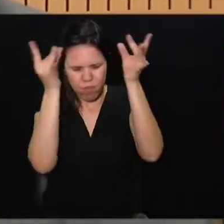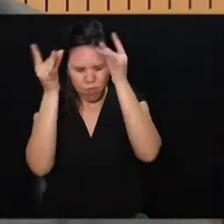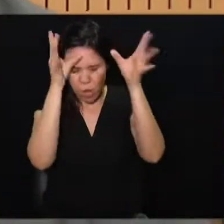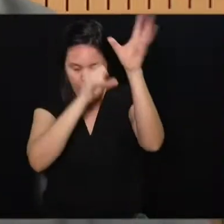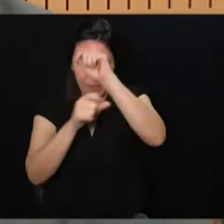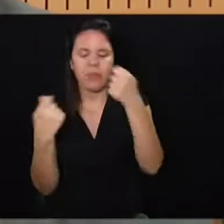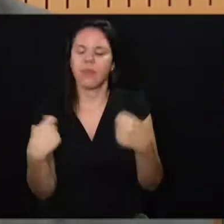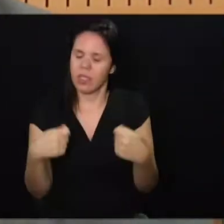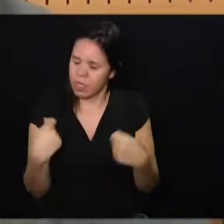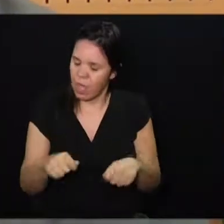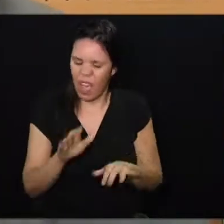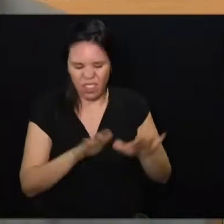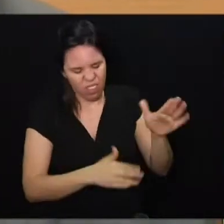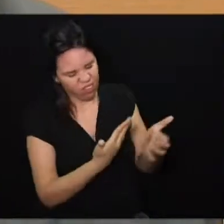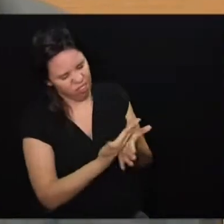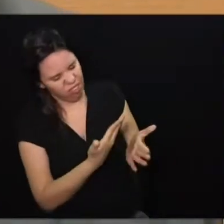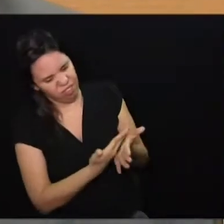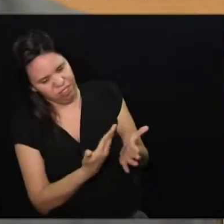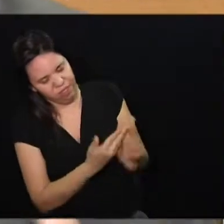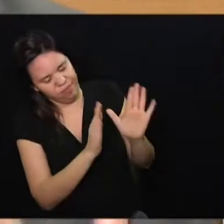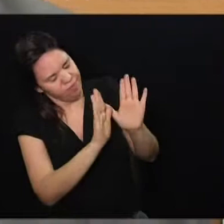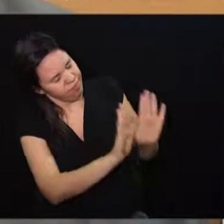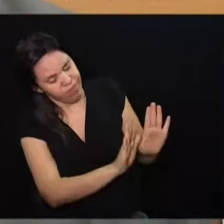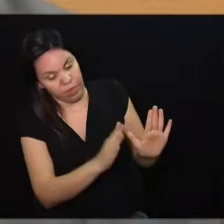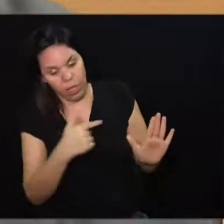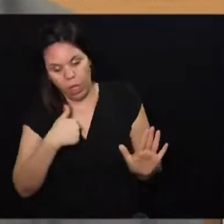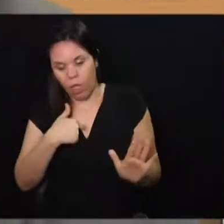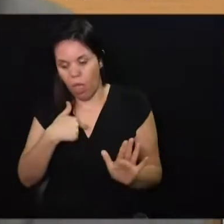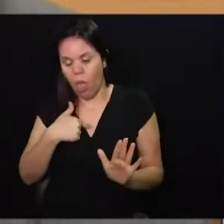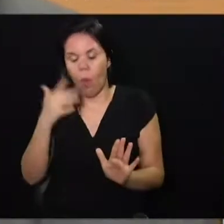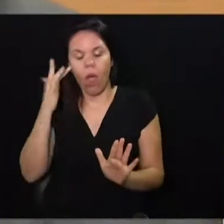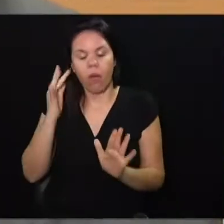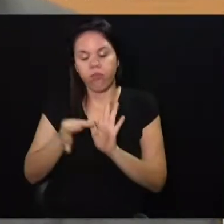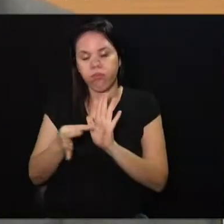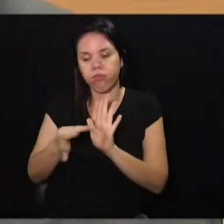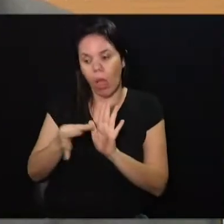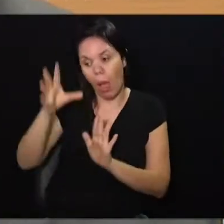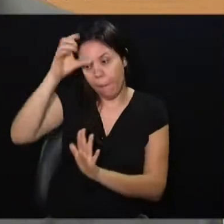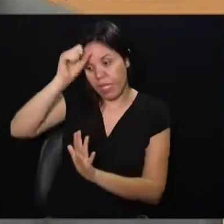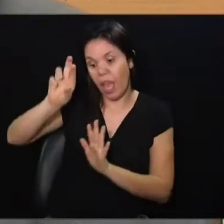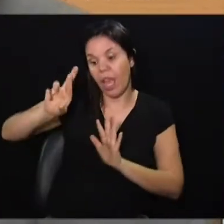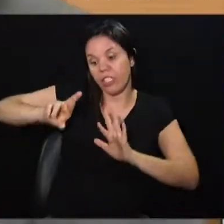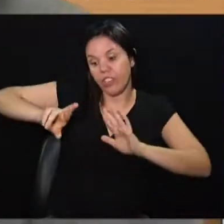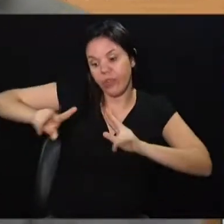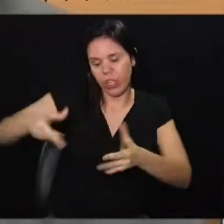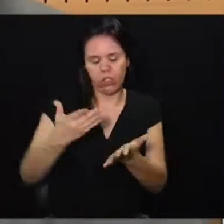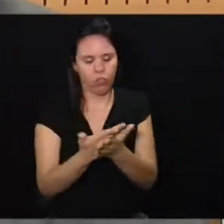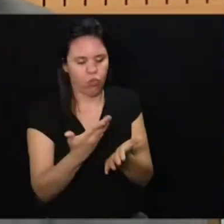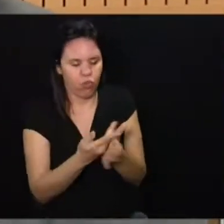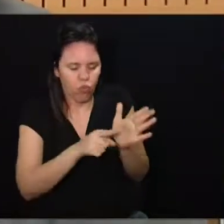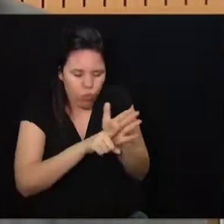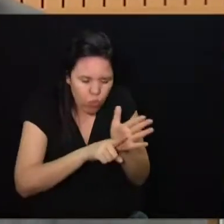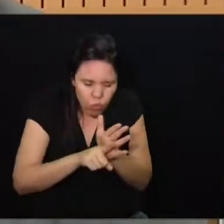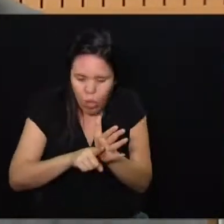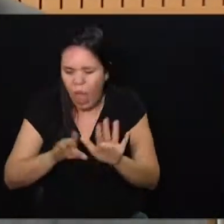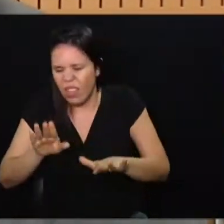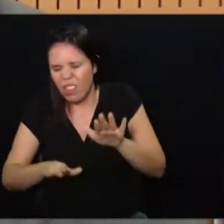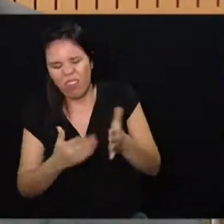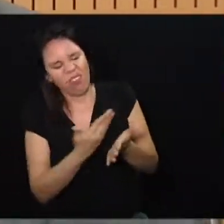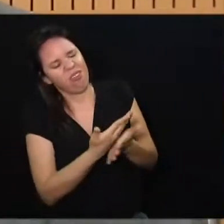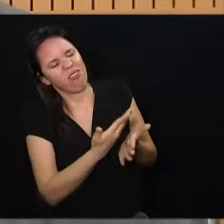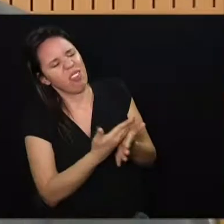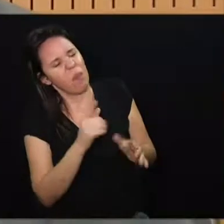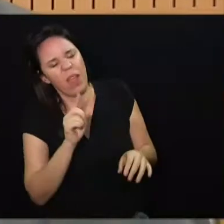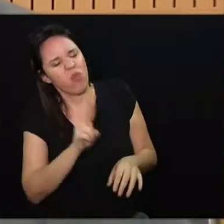apenas estudamos, mas na minha concepção, aprender é diferente de estudar. Então, muitas vezes nós só estudamos em nossas vidas, mas